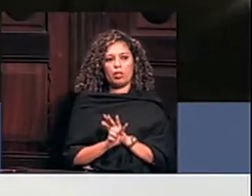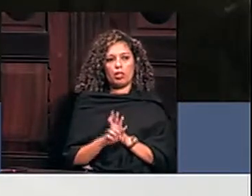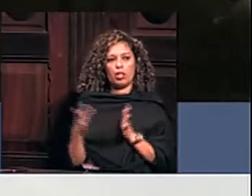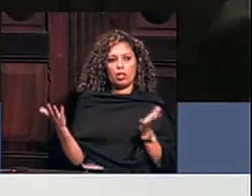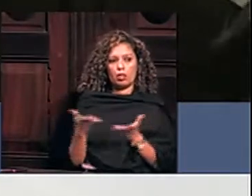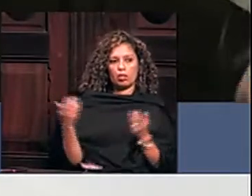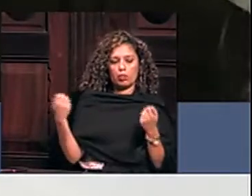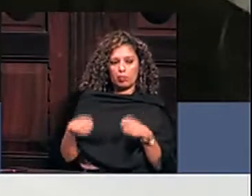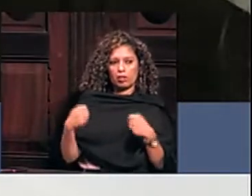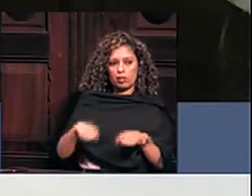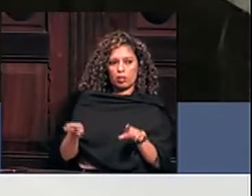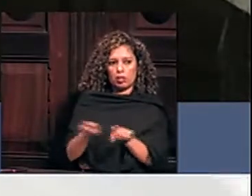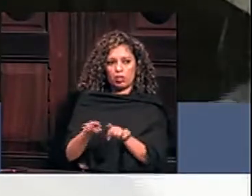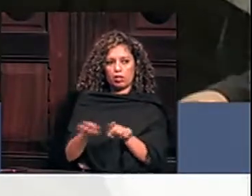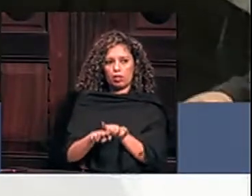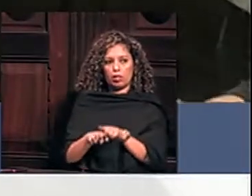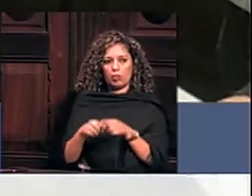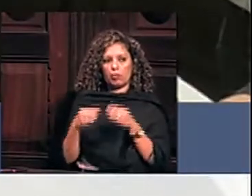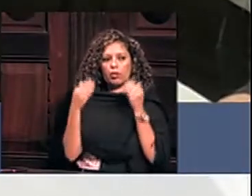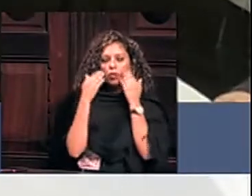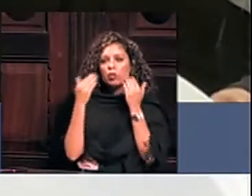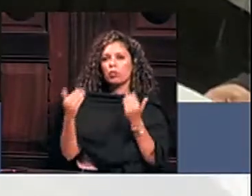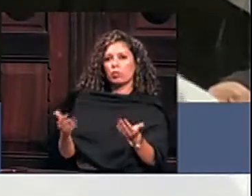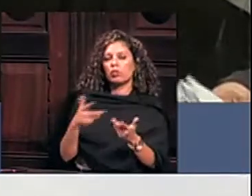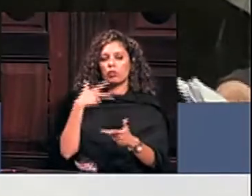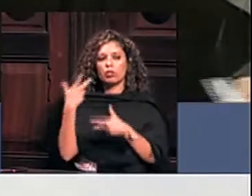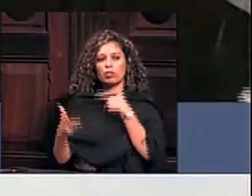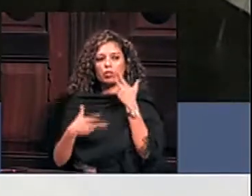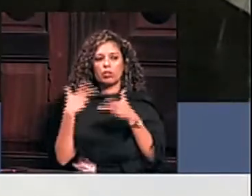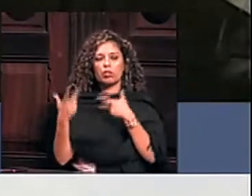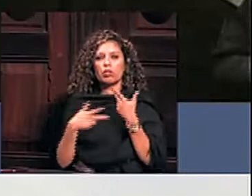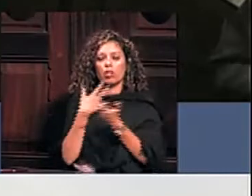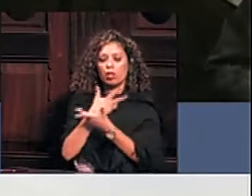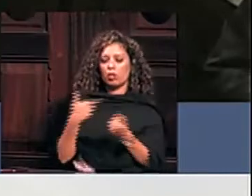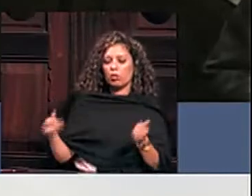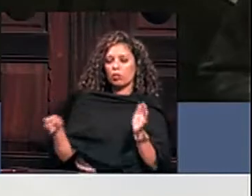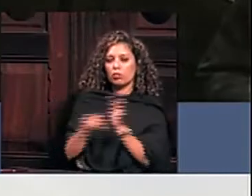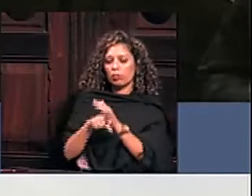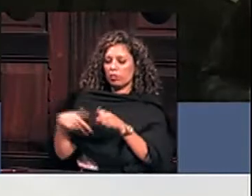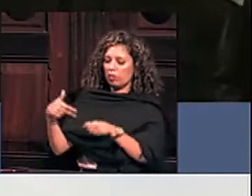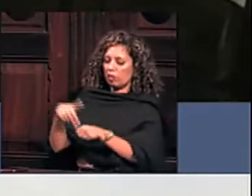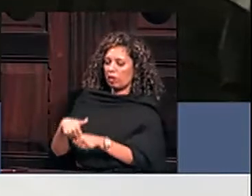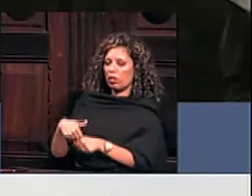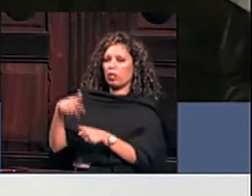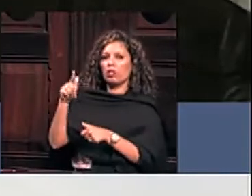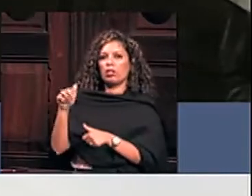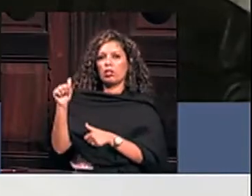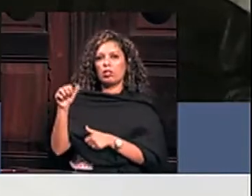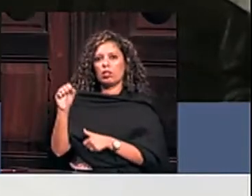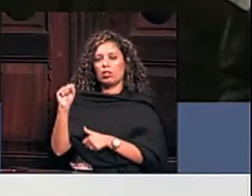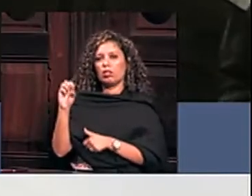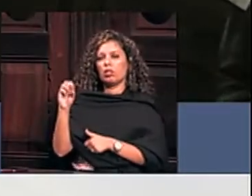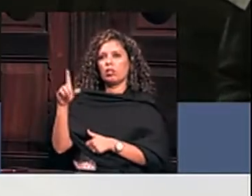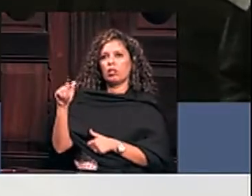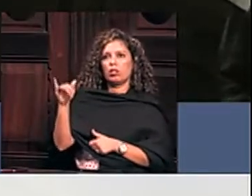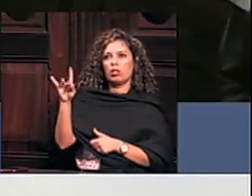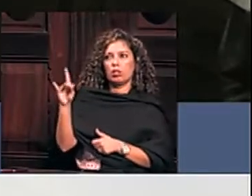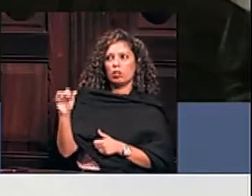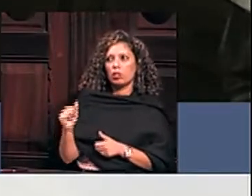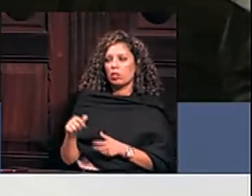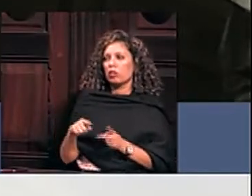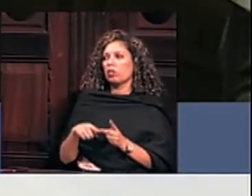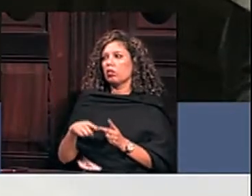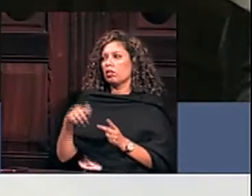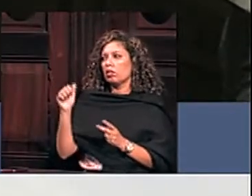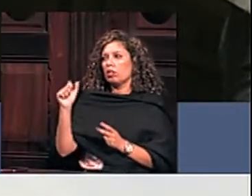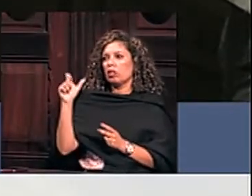obrigação, também ter colocado a autorizativa da diminuição da gasolina, do álcool e ter proposto. Como Vossa Excelência